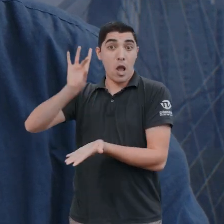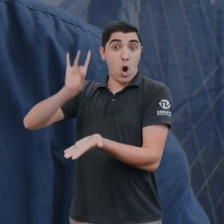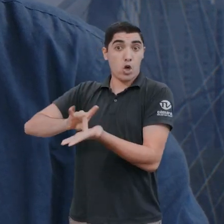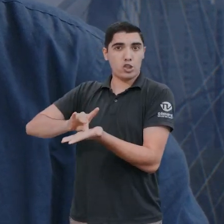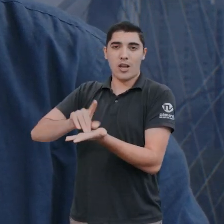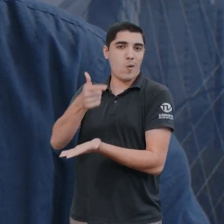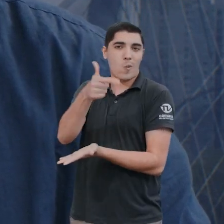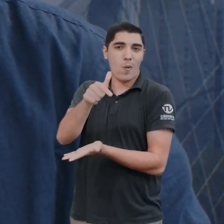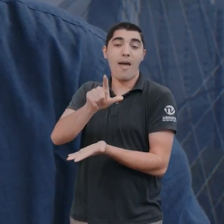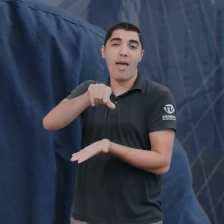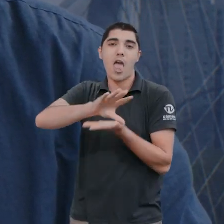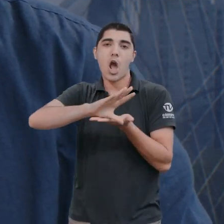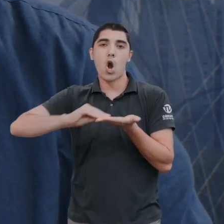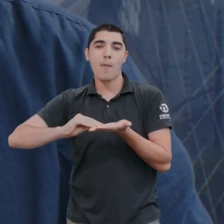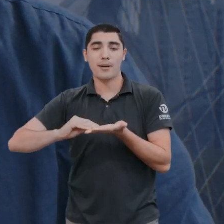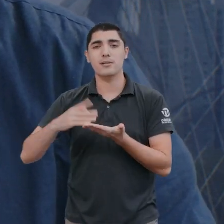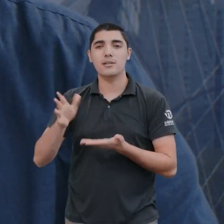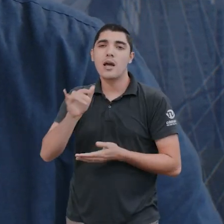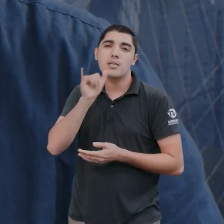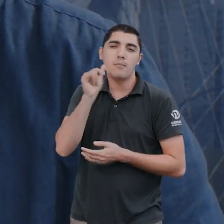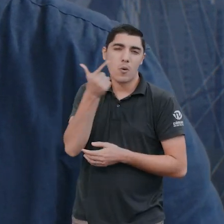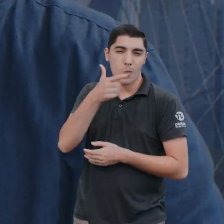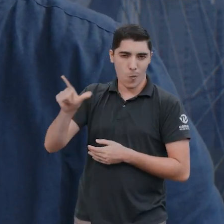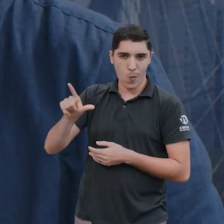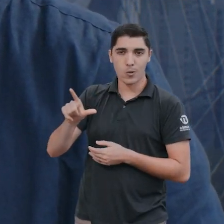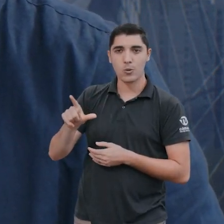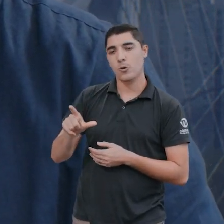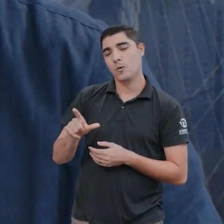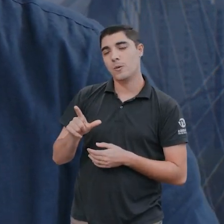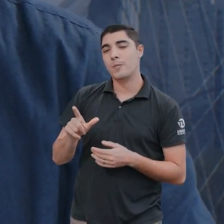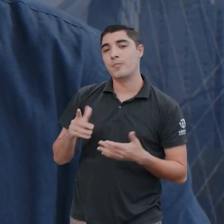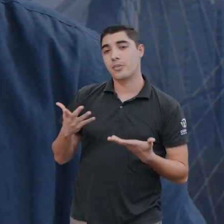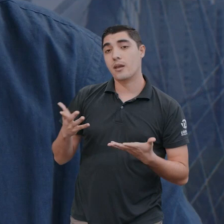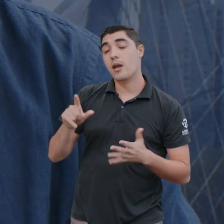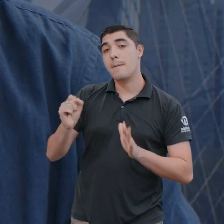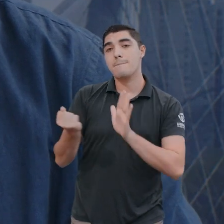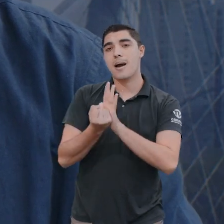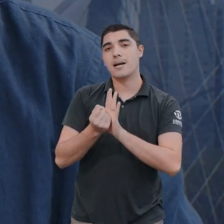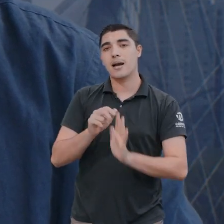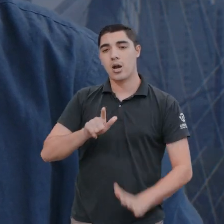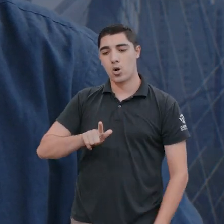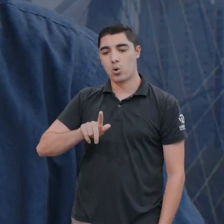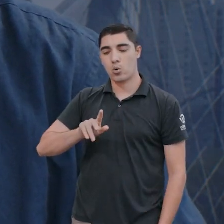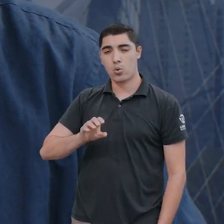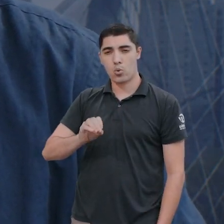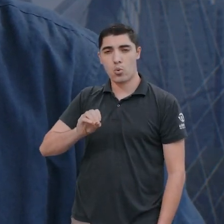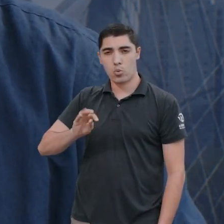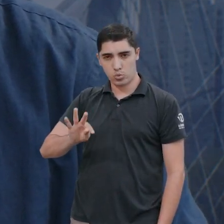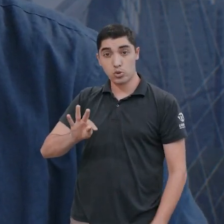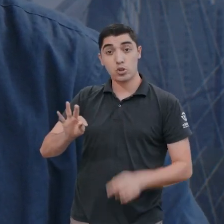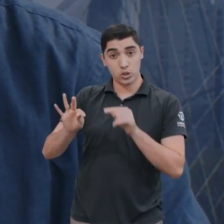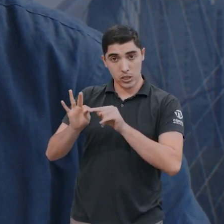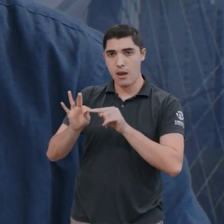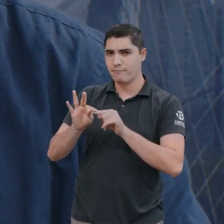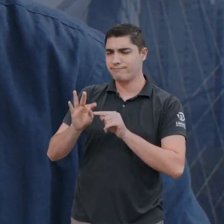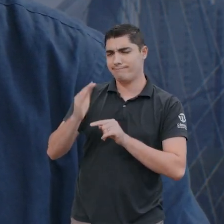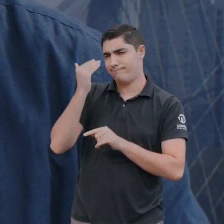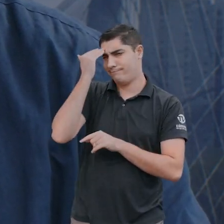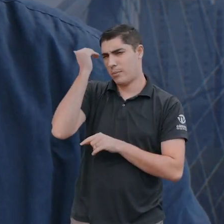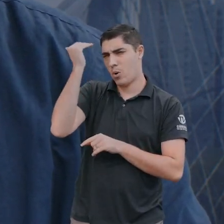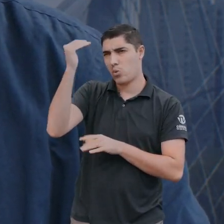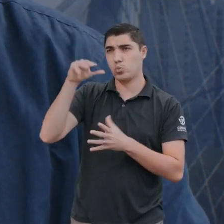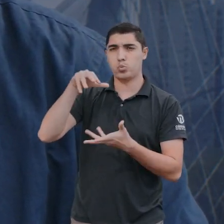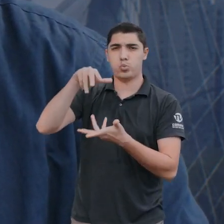dessa peça, de uma peça de grife. Um exemplo muito legal sobre isso é a marca Gucci, que é uma marca muito forte